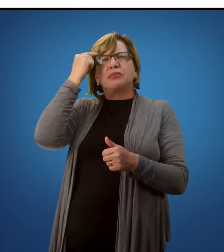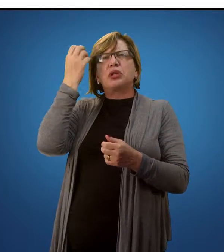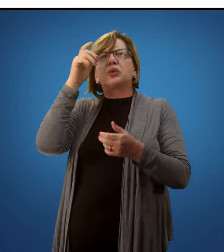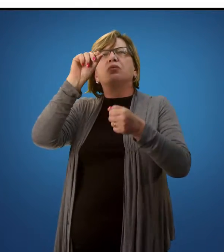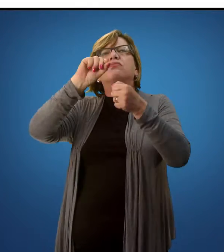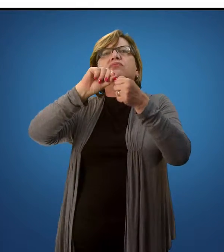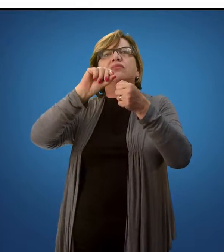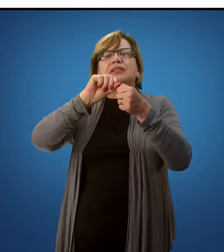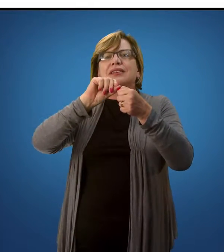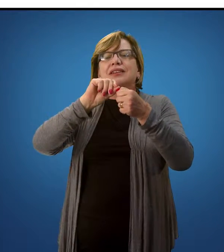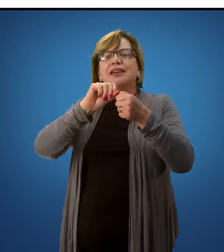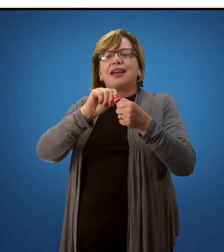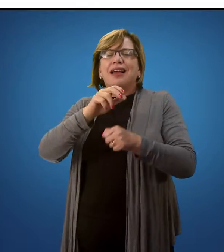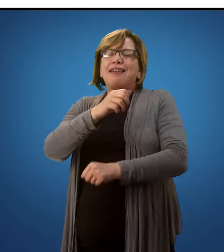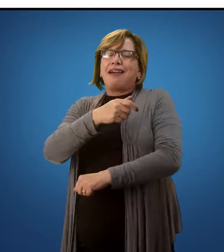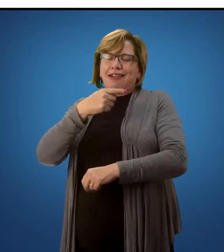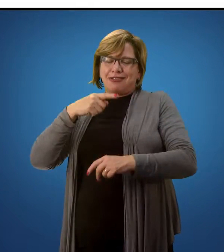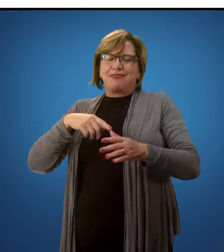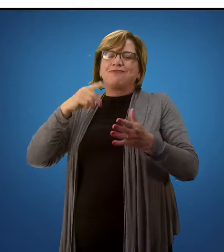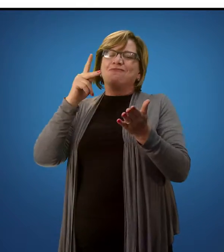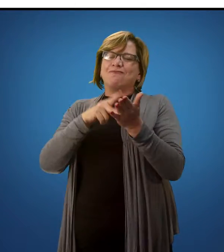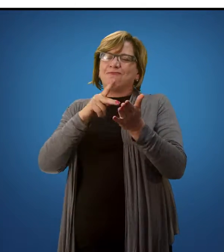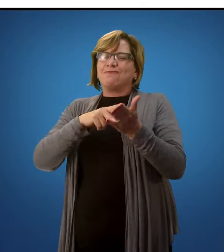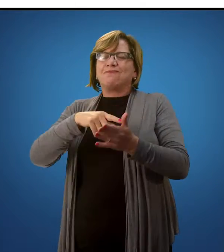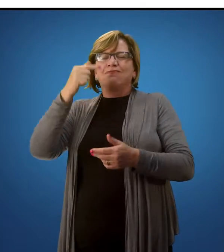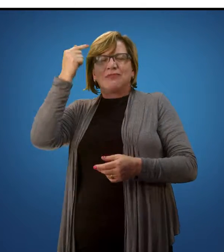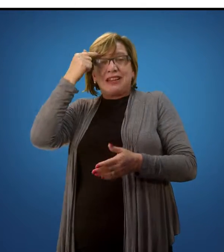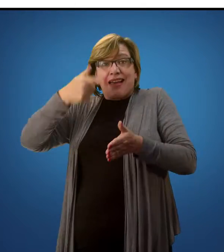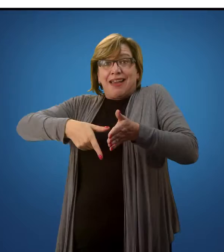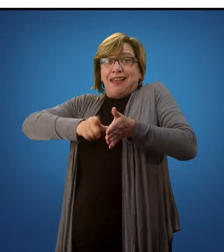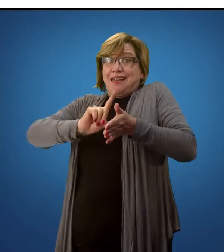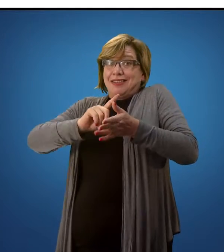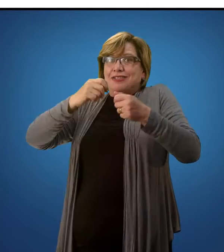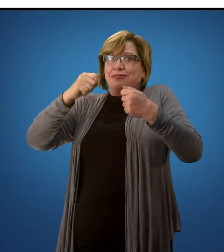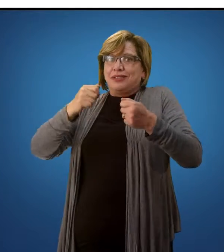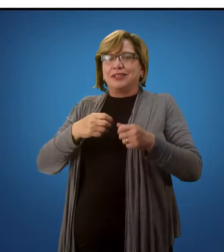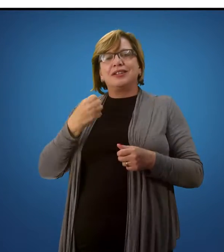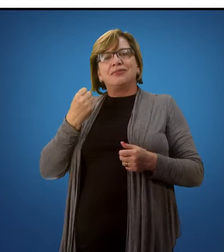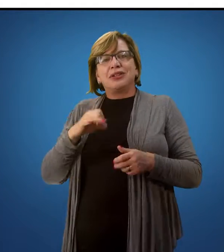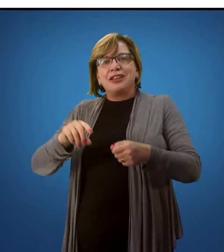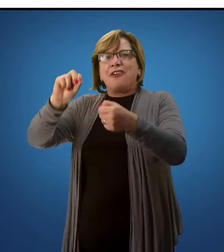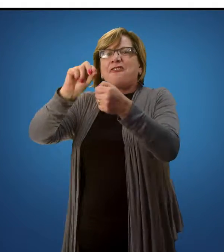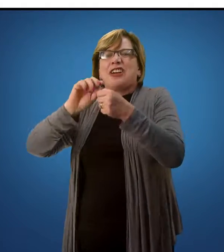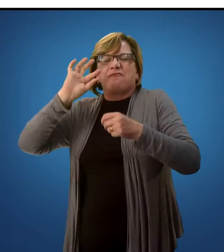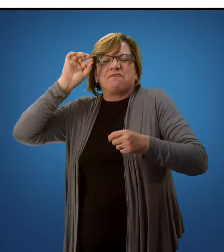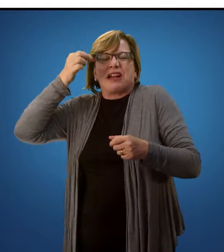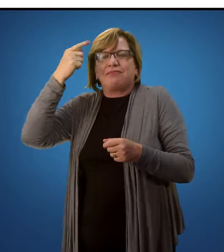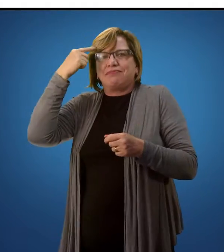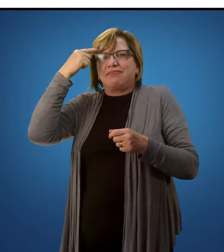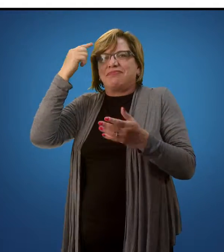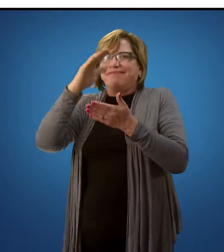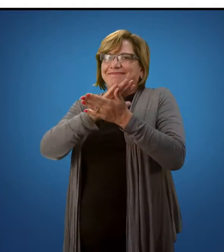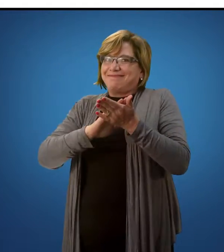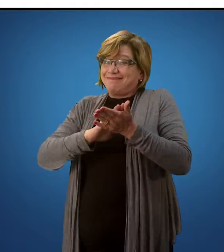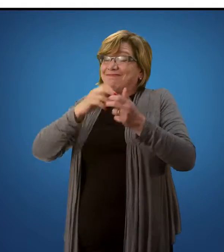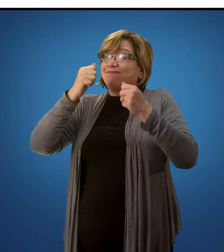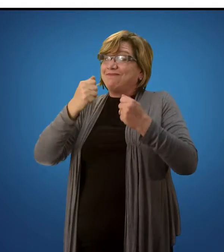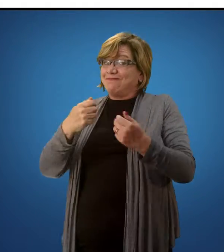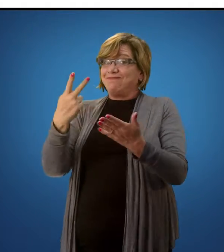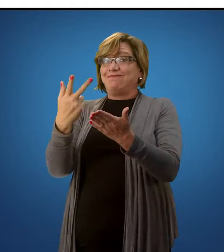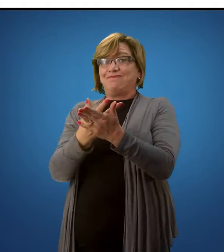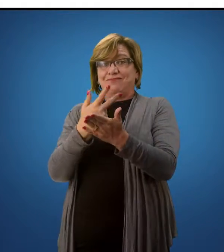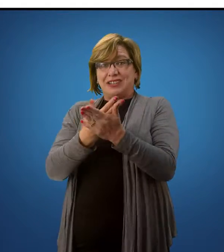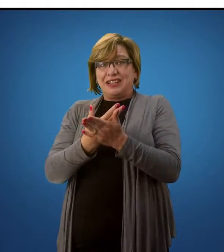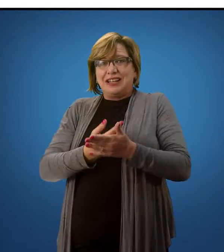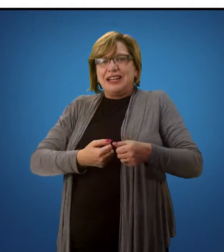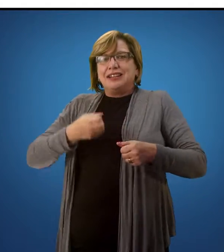ação logicamente que o pensamento deve vir primeiro porque se você agir sem pensar você comprometem a sua ação e se você pensa